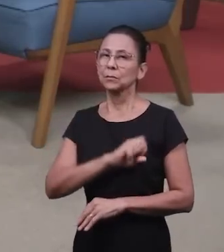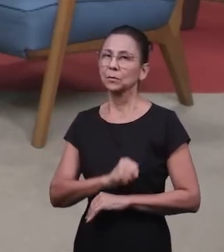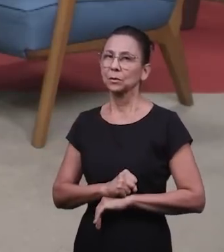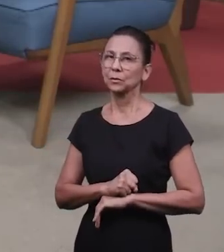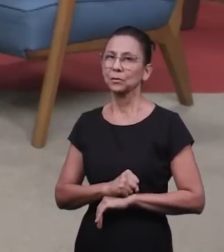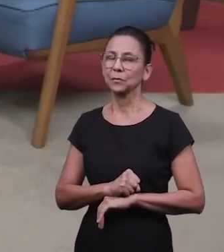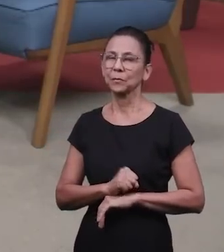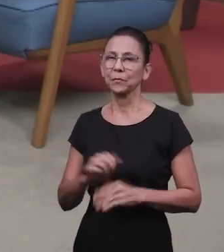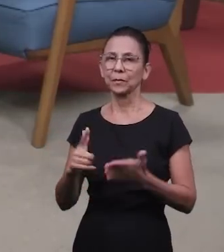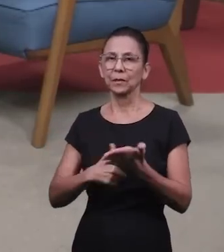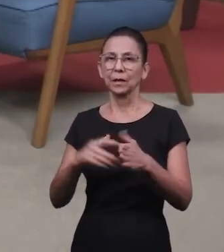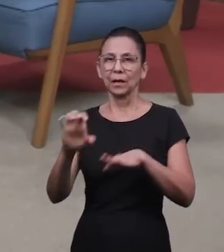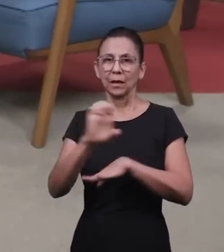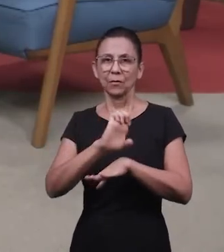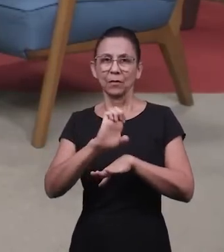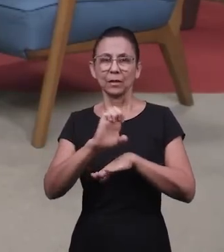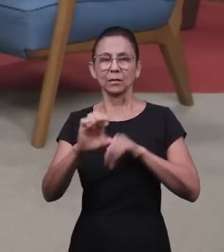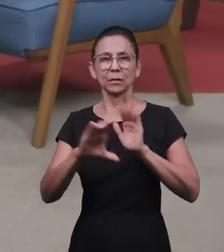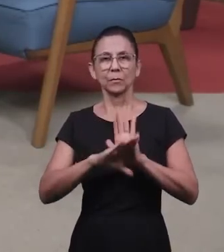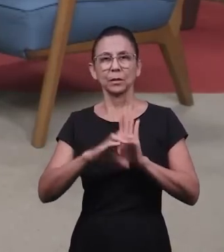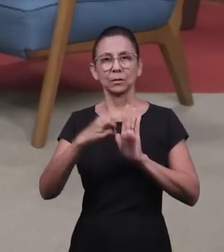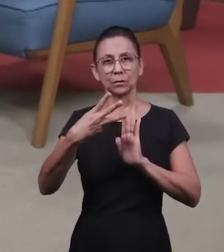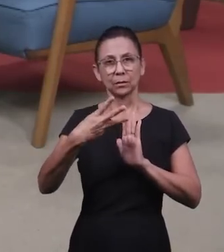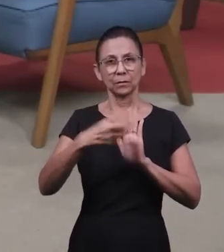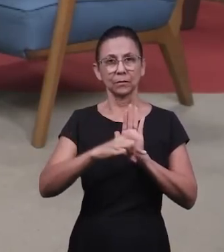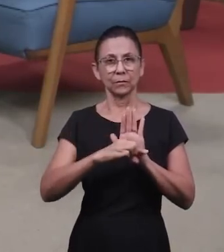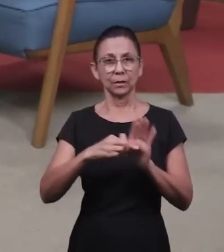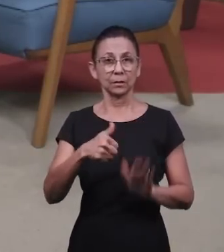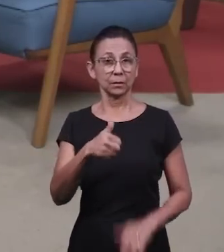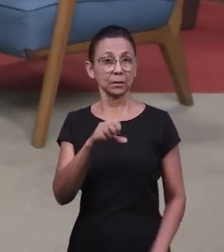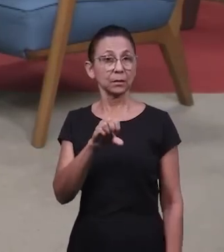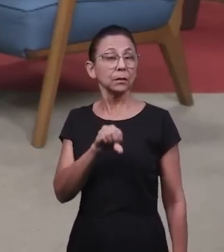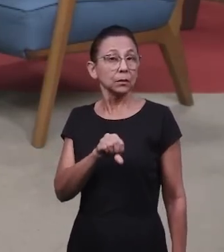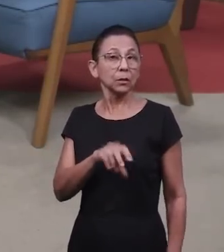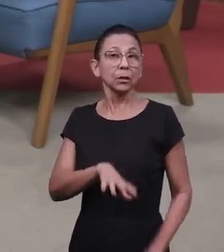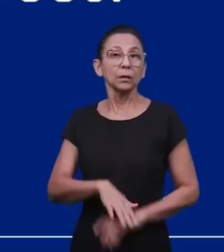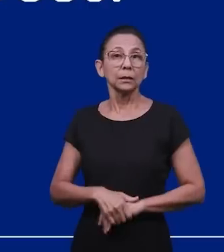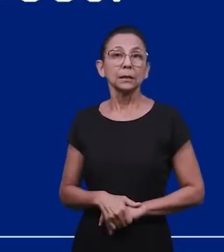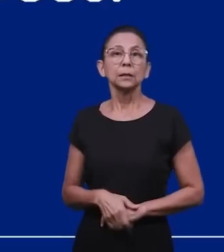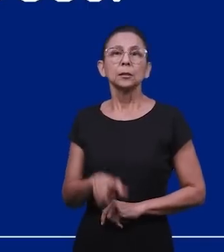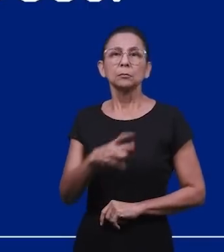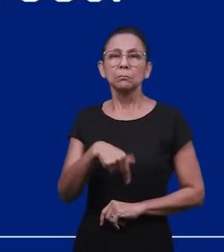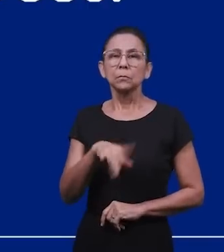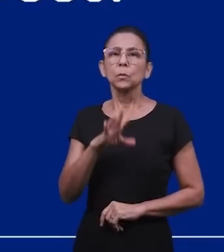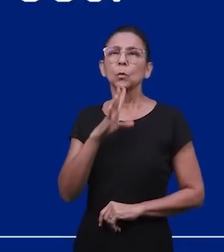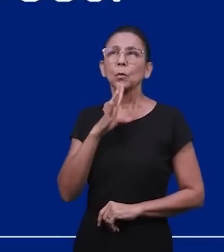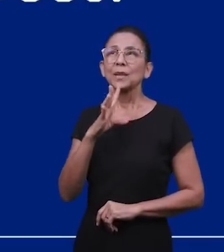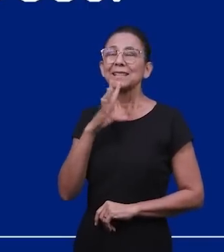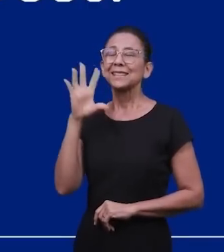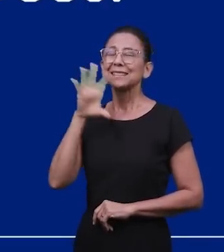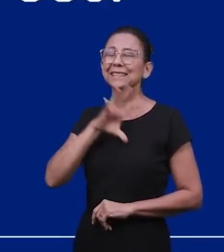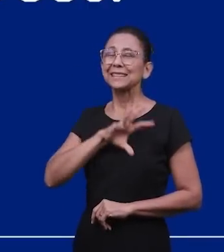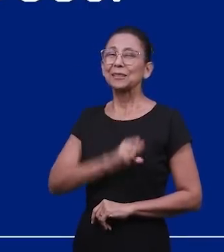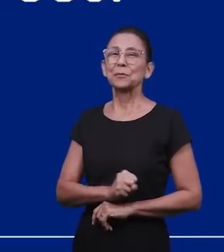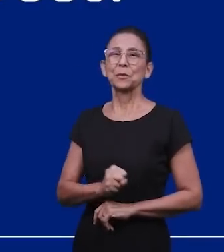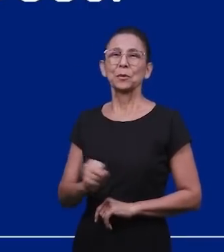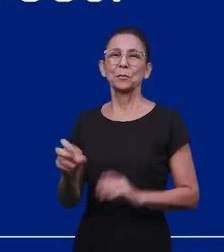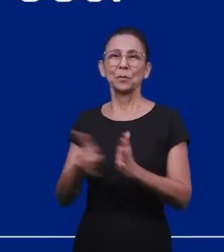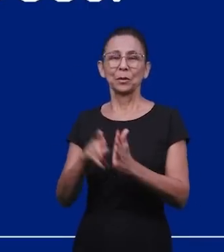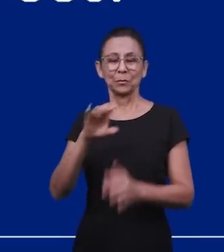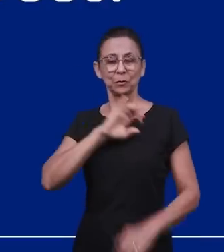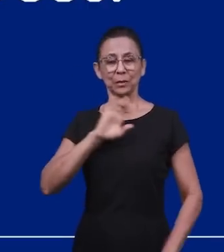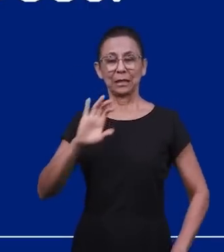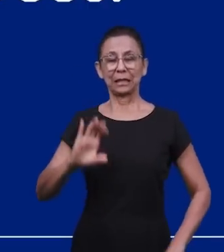que se encontra na carta aos Efésios, capítulo 3, verso 19, e que diz assim: e conhecer o amor